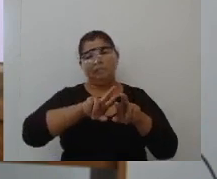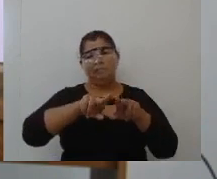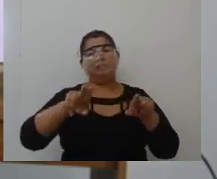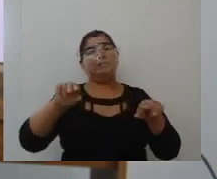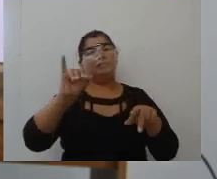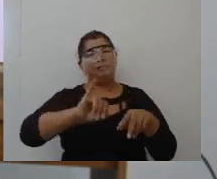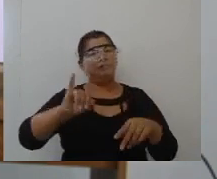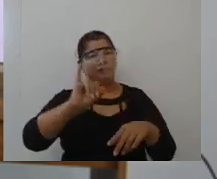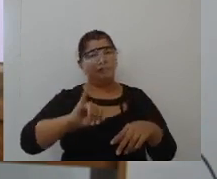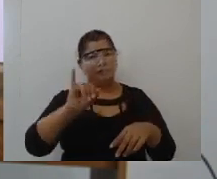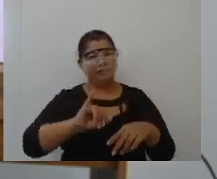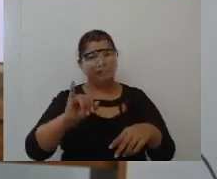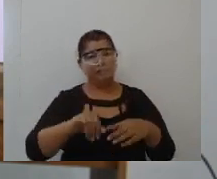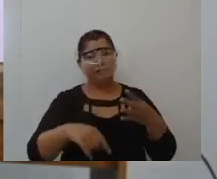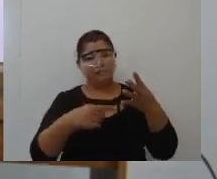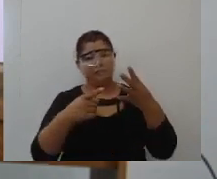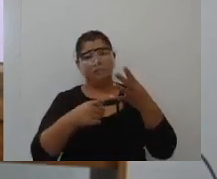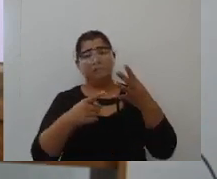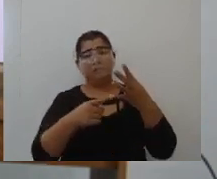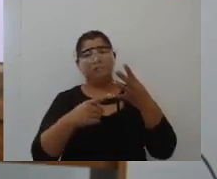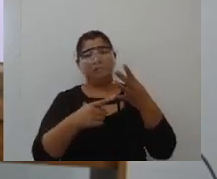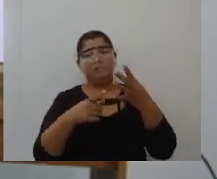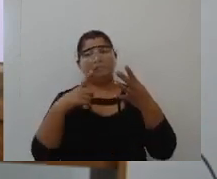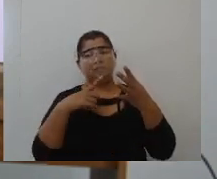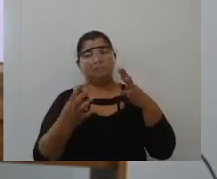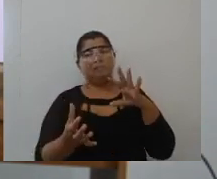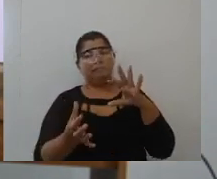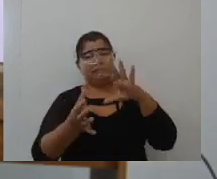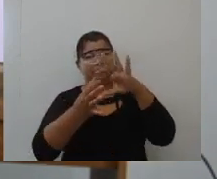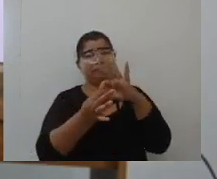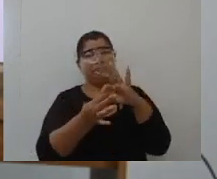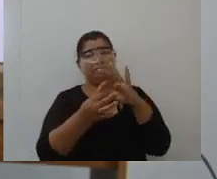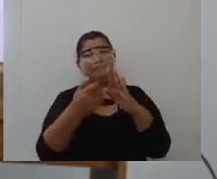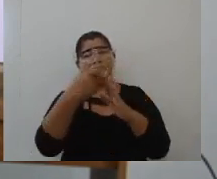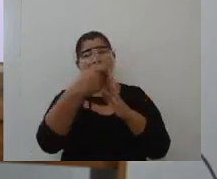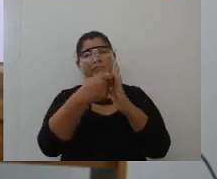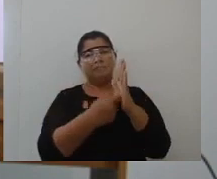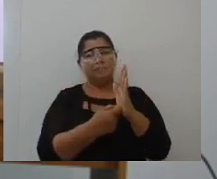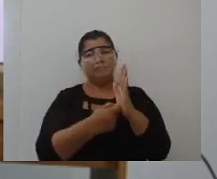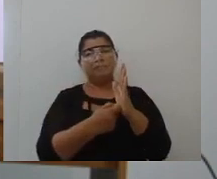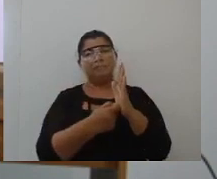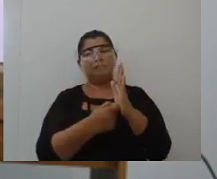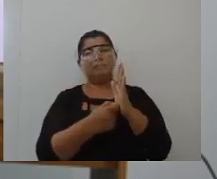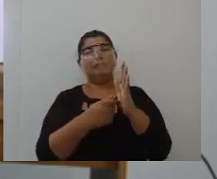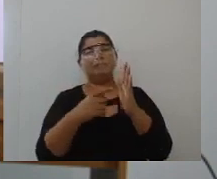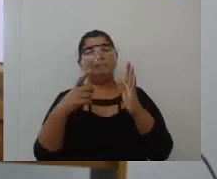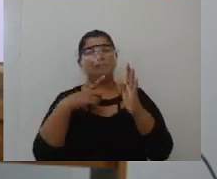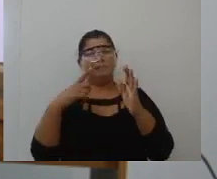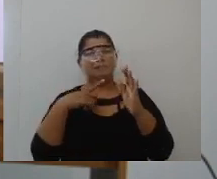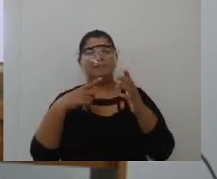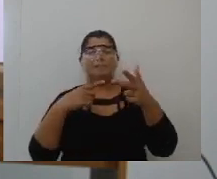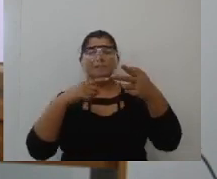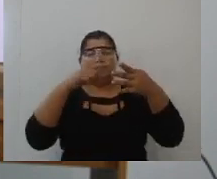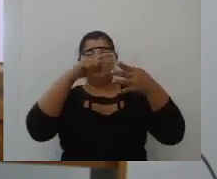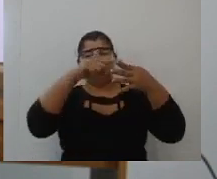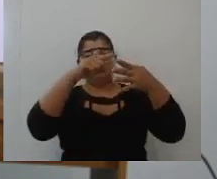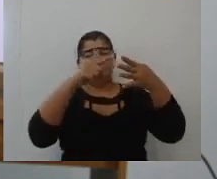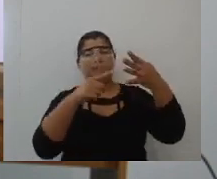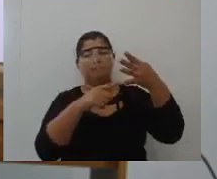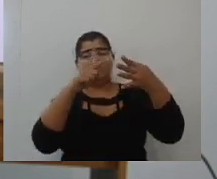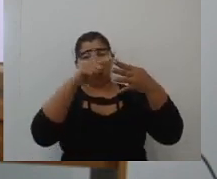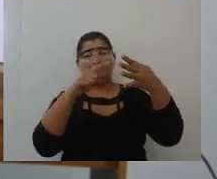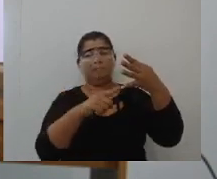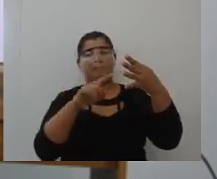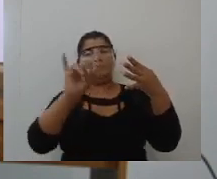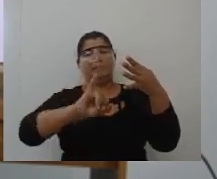competência. Lembrando que essa quarta competência, ela está amarrada, a palavra não é amarrada, mas ela está intimamente ligada à primeira, beleza?